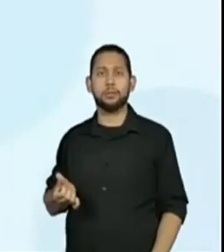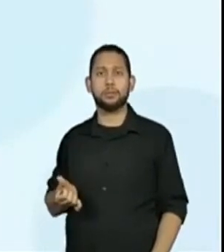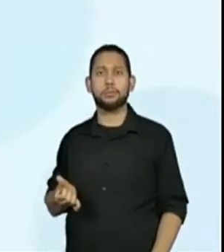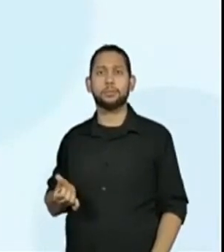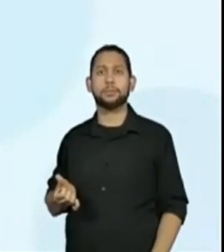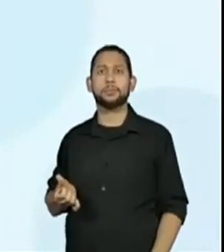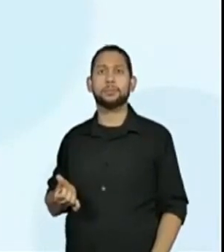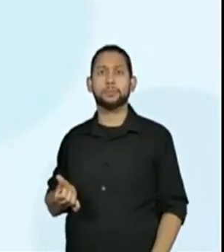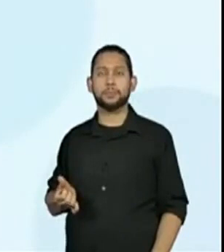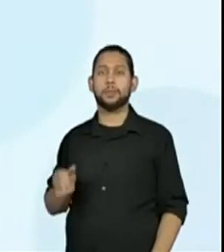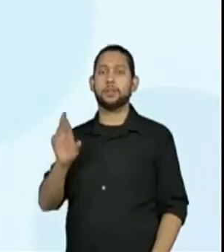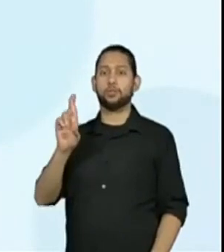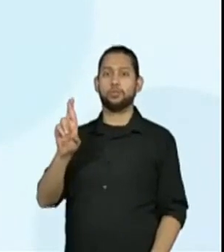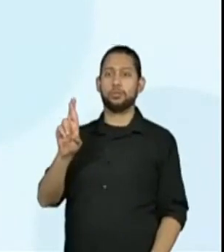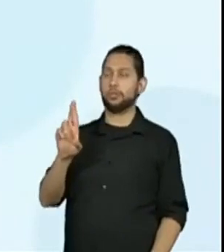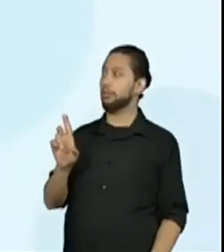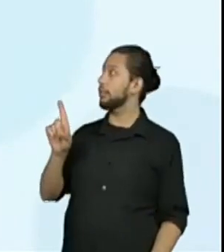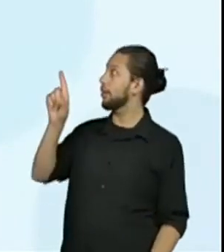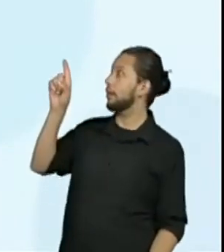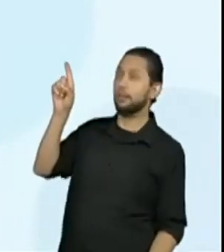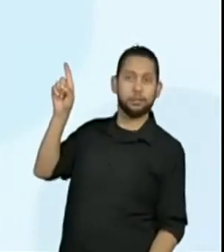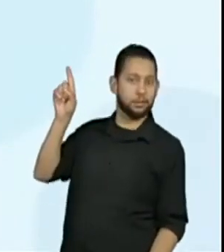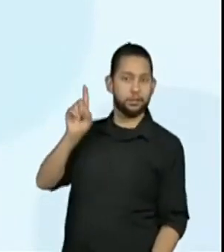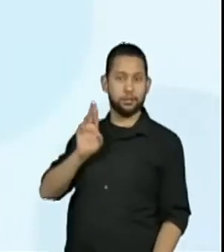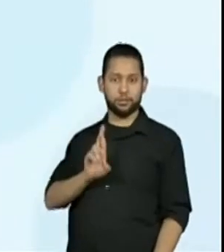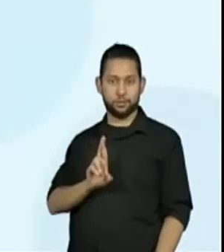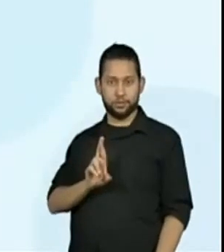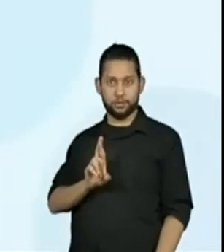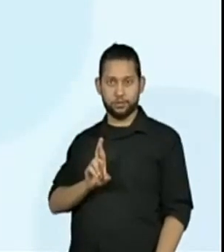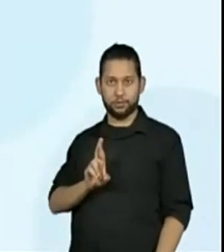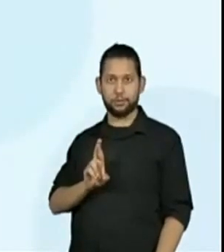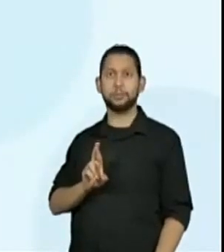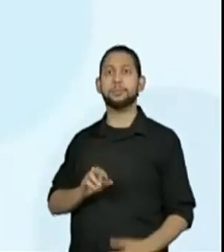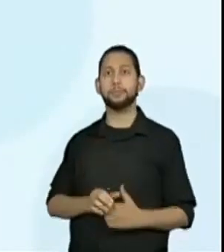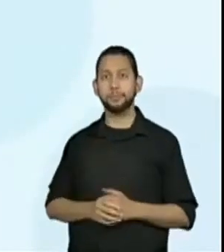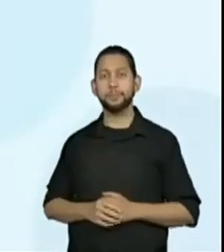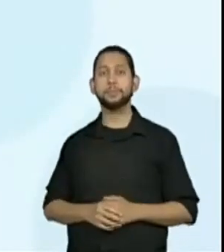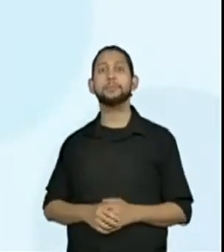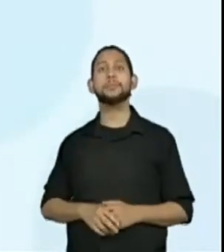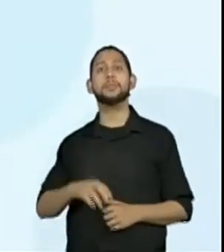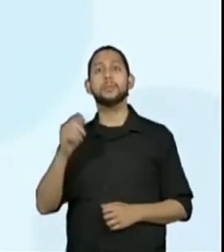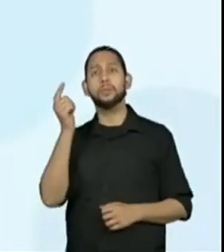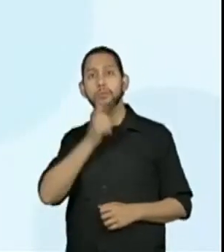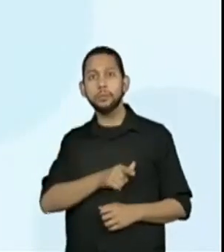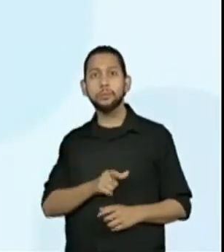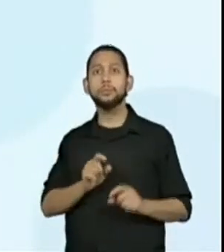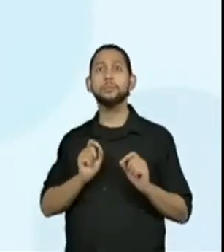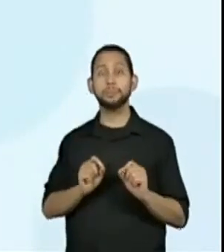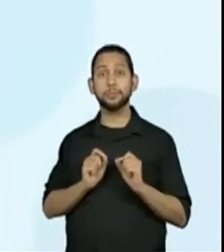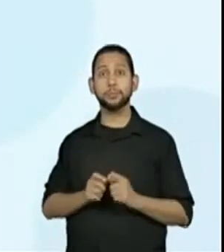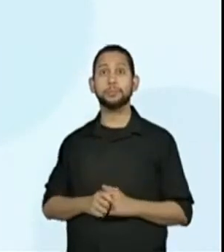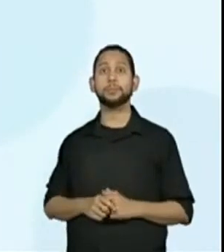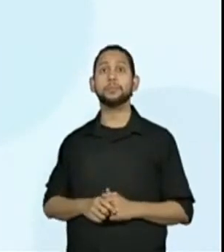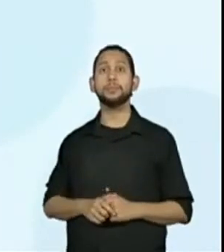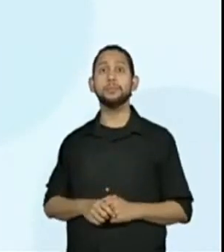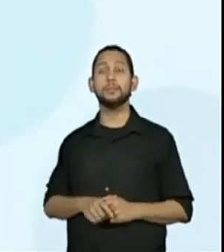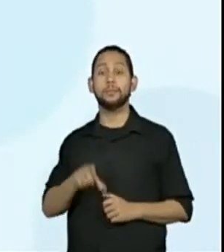1, 2, 3, 4, 5, 6. Então, professora Regiane está nessa casinha, na casinha 6, ok? A casa 6 diz o seguinte.